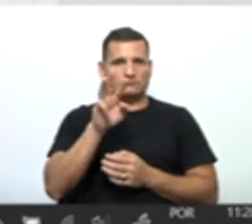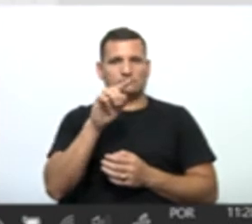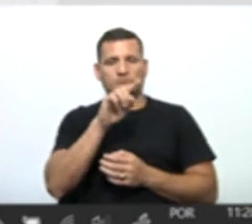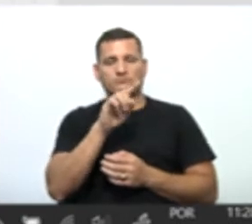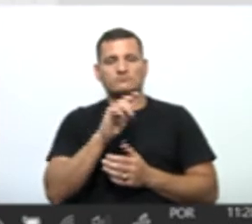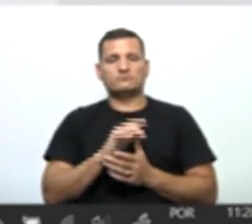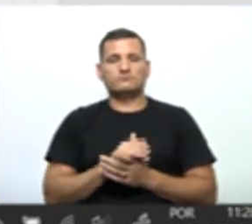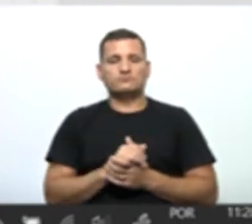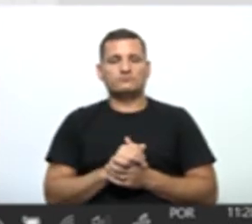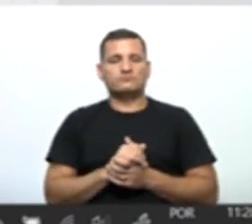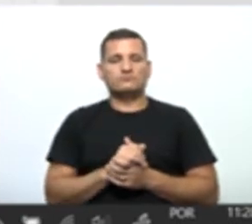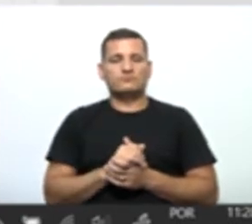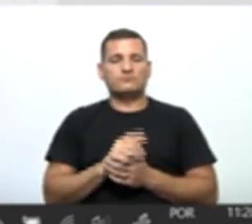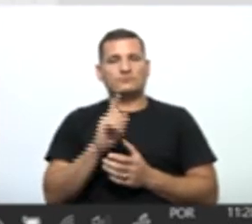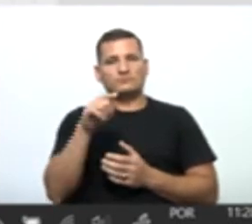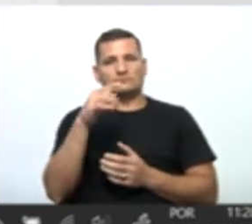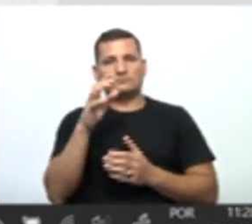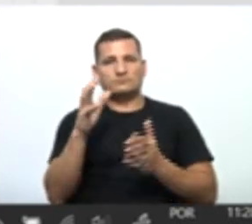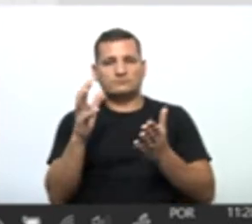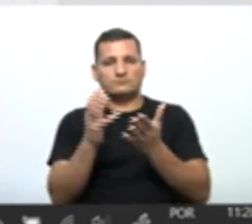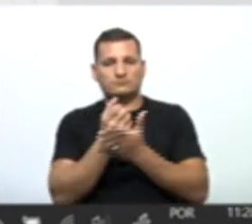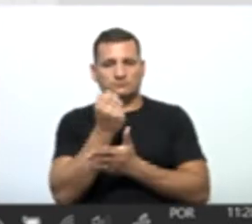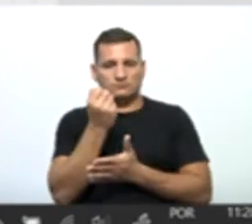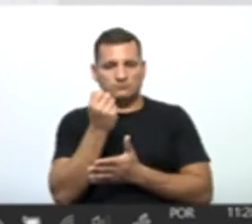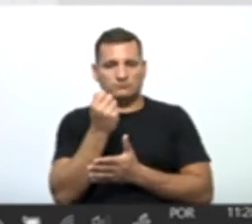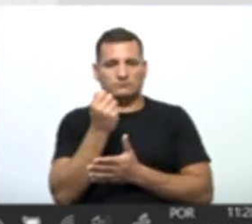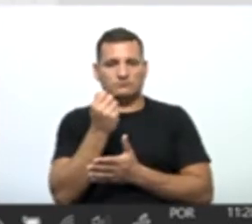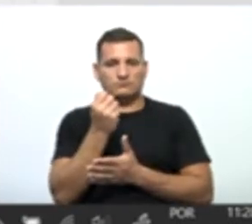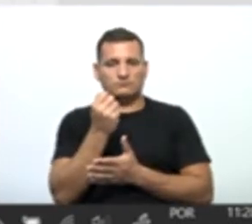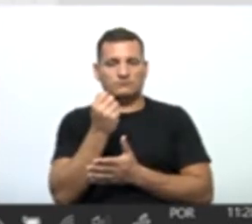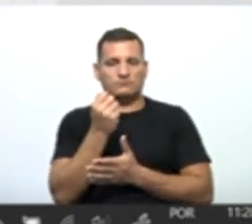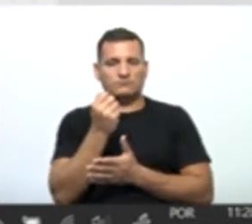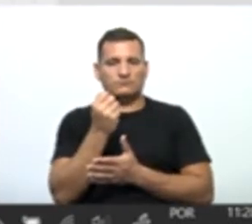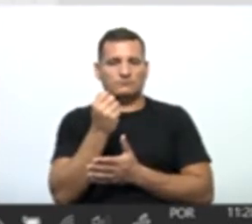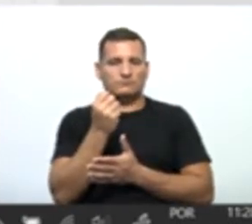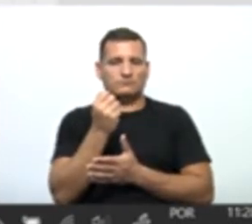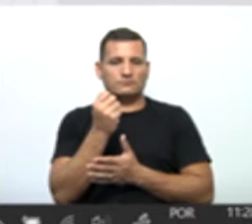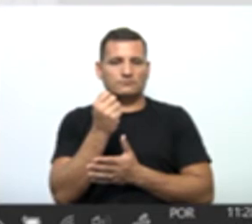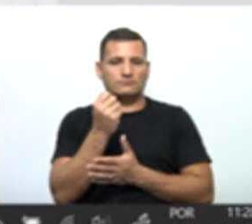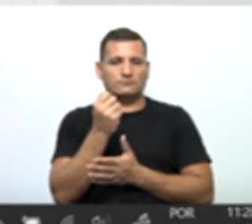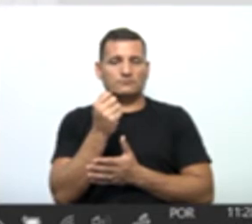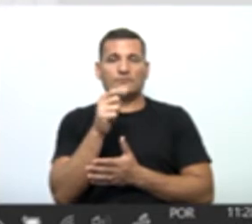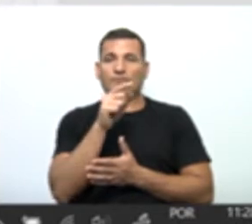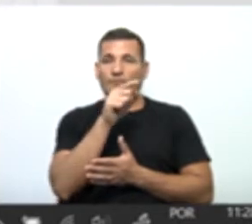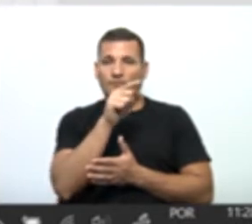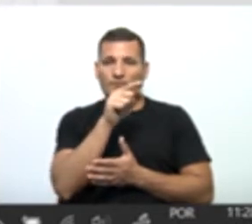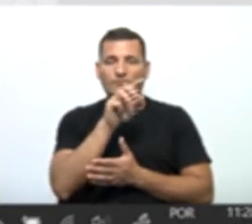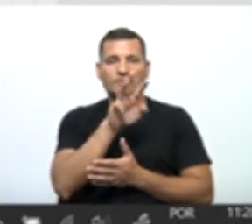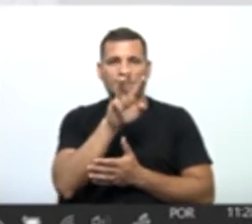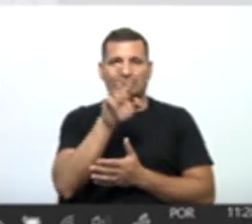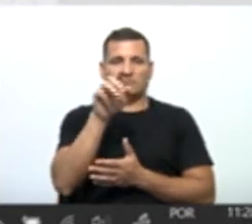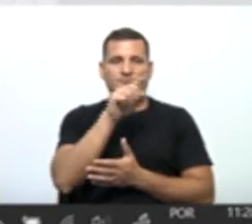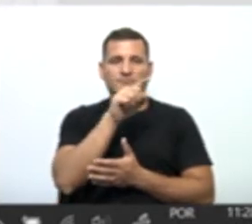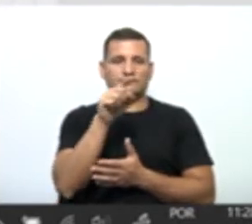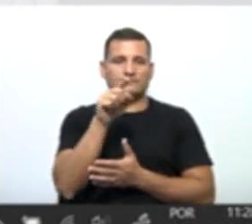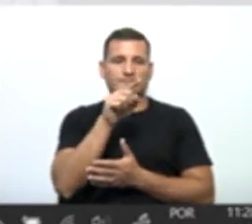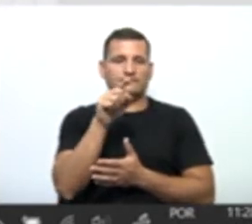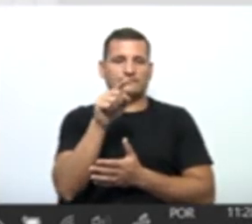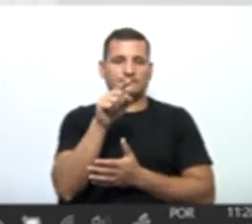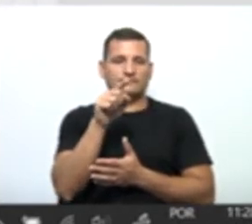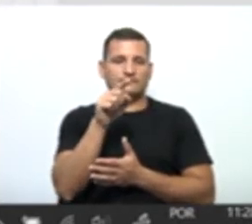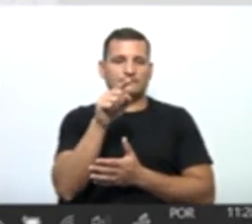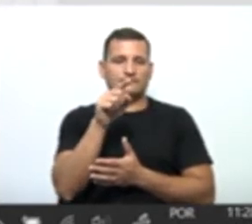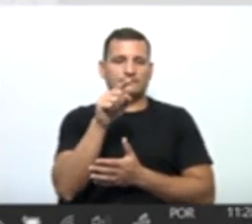de finalizar, salva. E aí vai fazer o que? Vai aparecer esse código aqui, ó, que é o